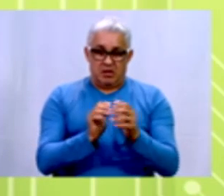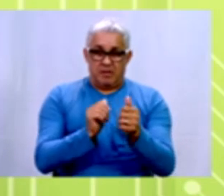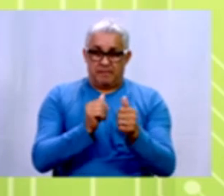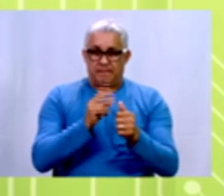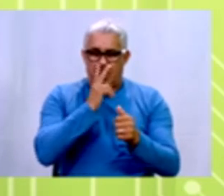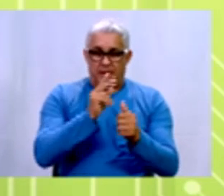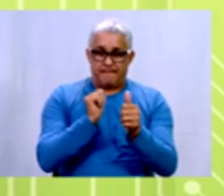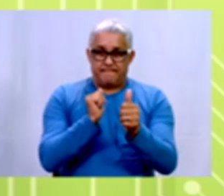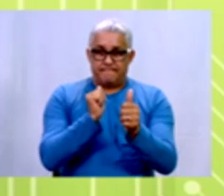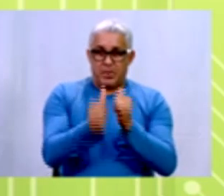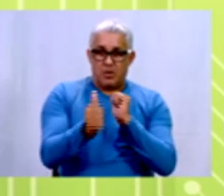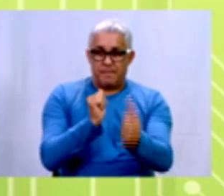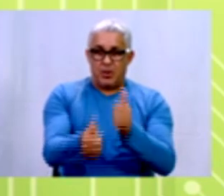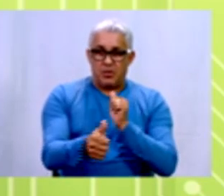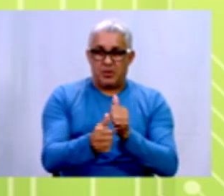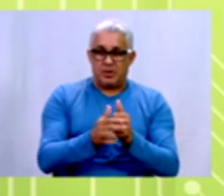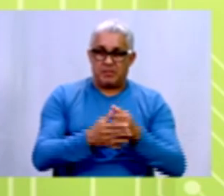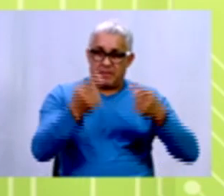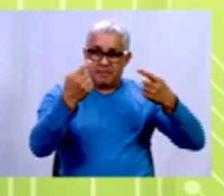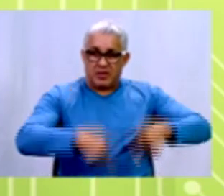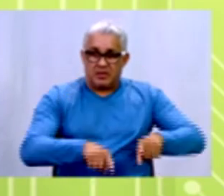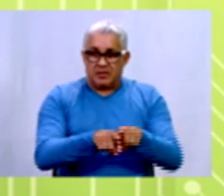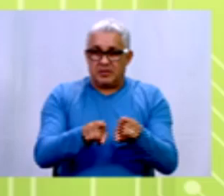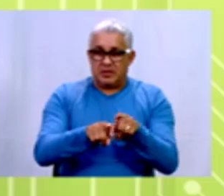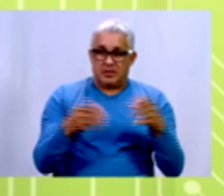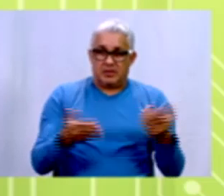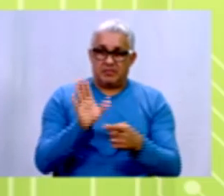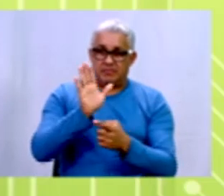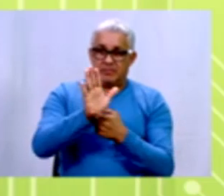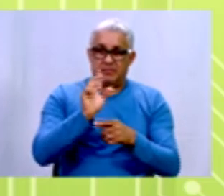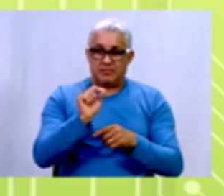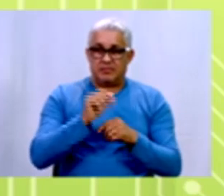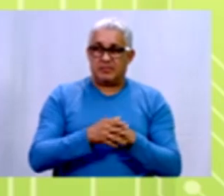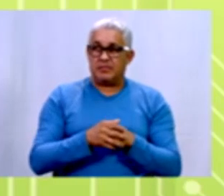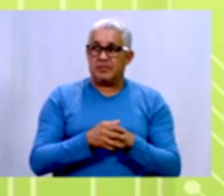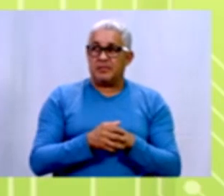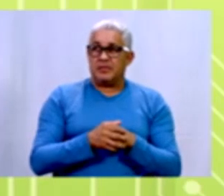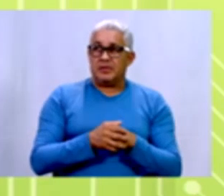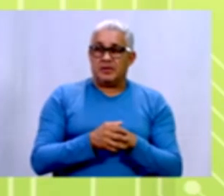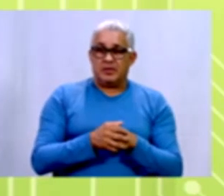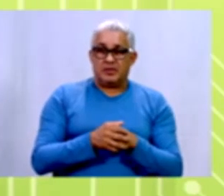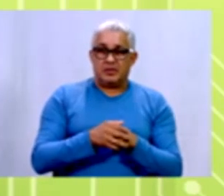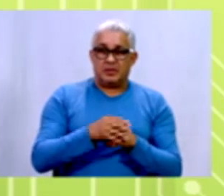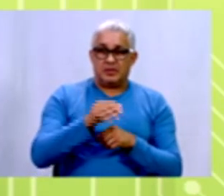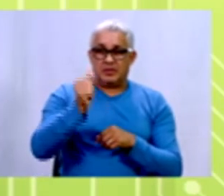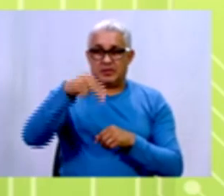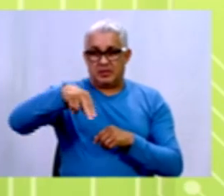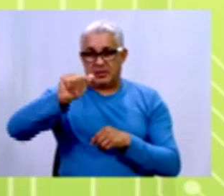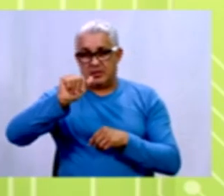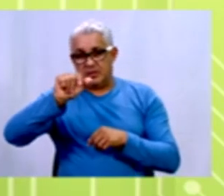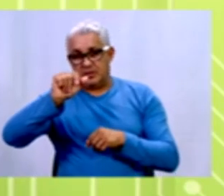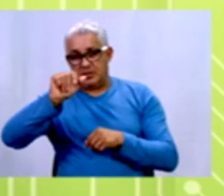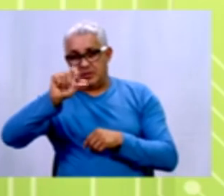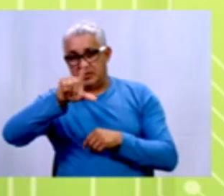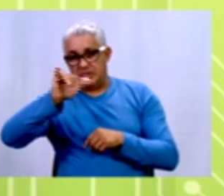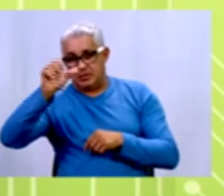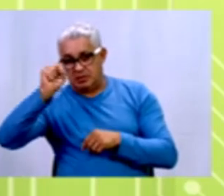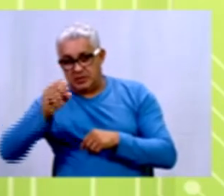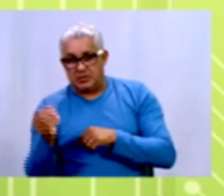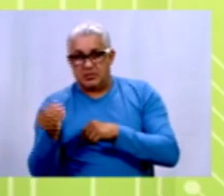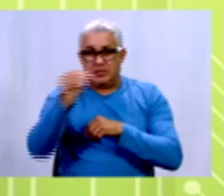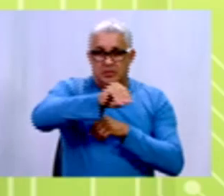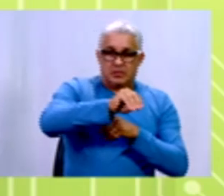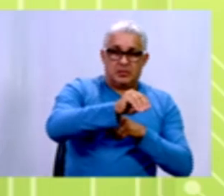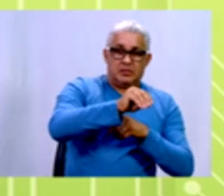nesse texto que começamos a expor agora, é justamente passar de análise para projeto, de projeto para codificação,